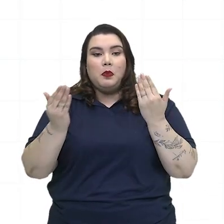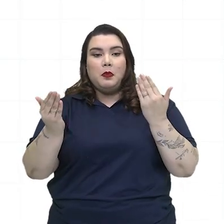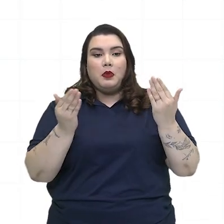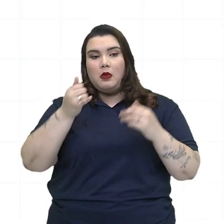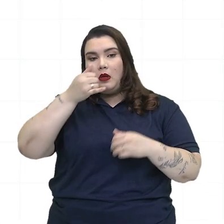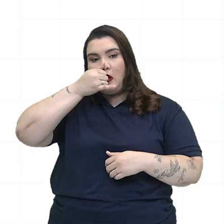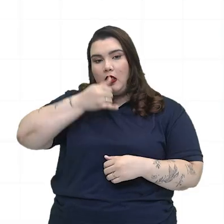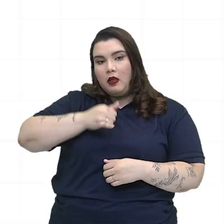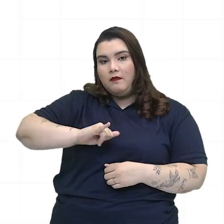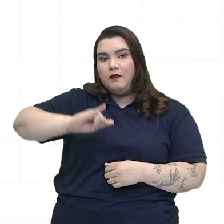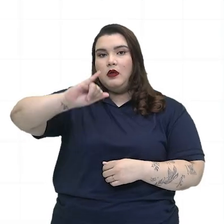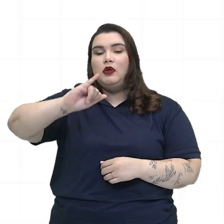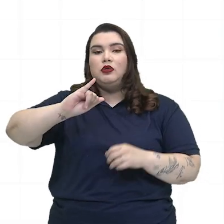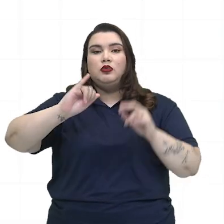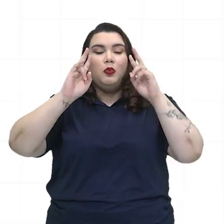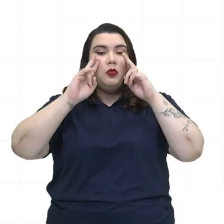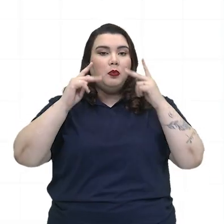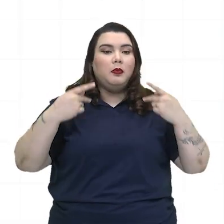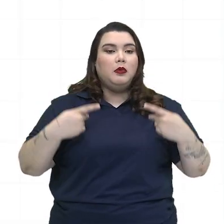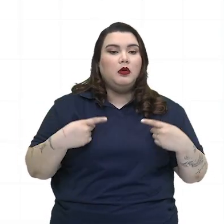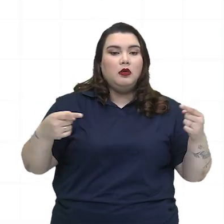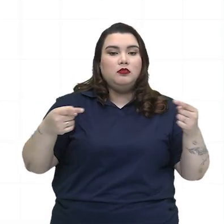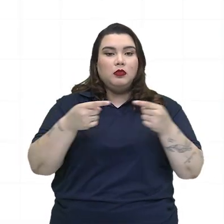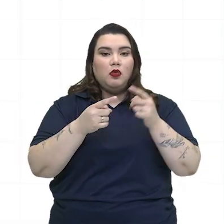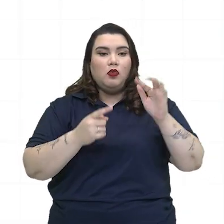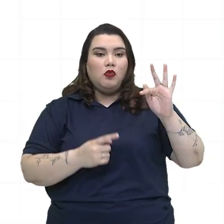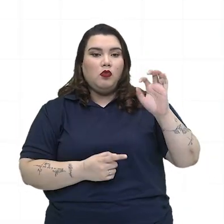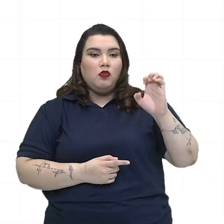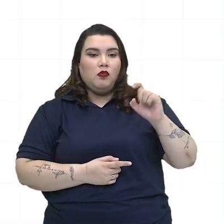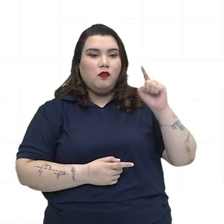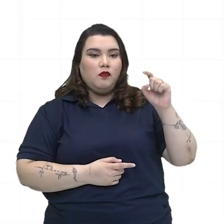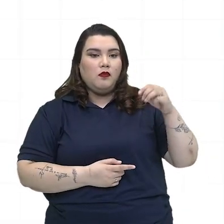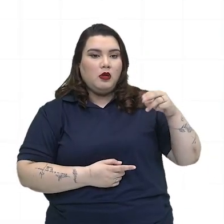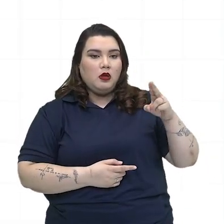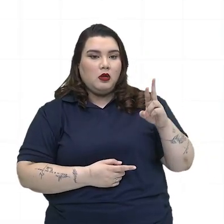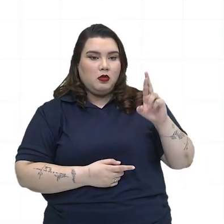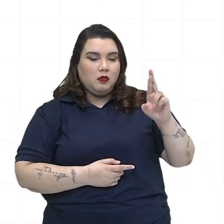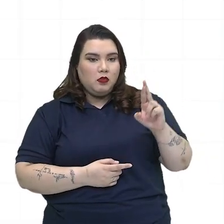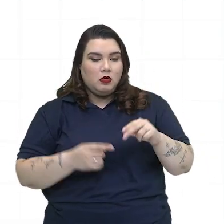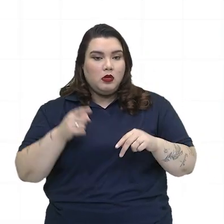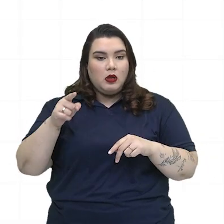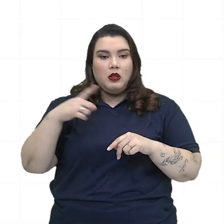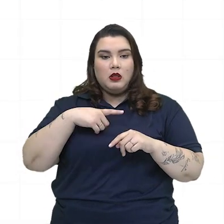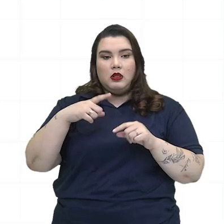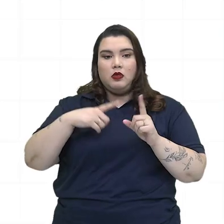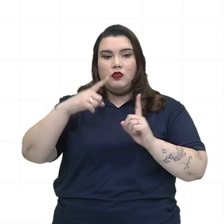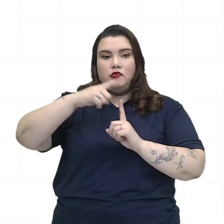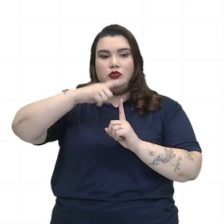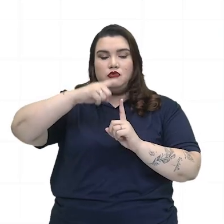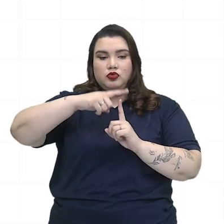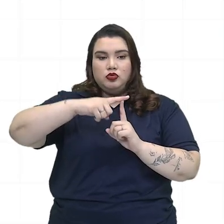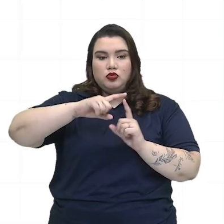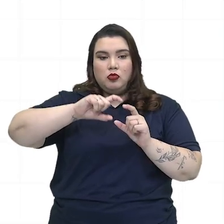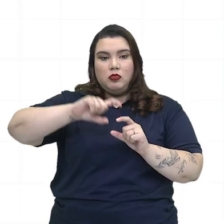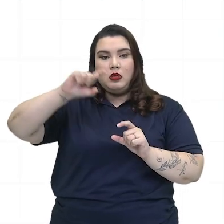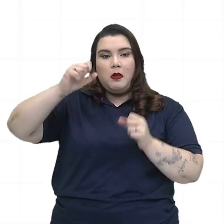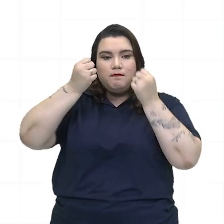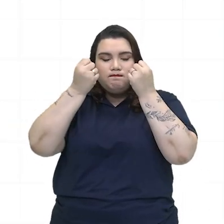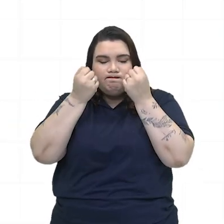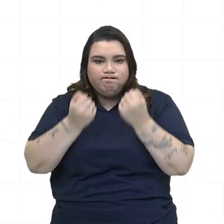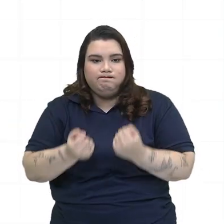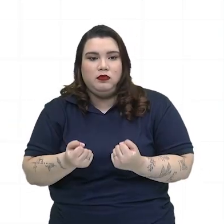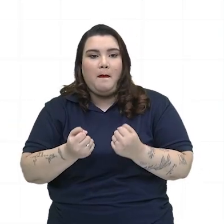o elefante, né? Em relação ao fêmur. Nós temos aí, o elefante tem um fêmur vertical, que suporta um peso enorme,